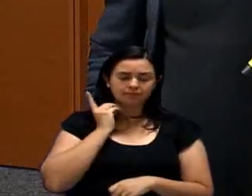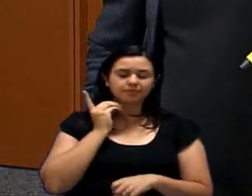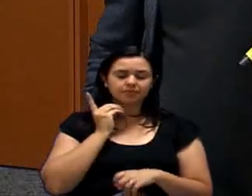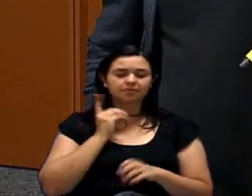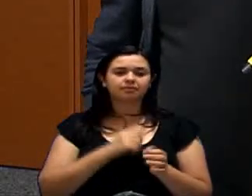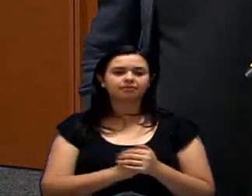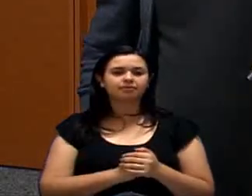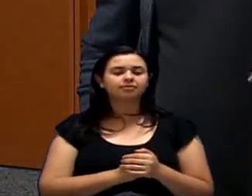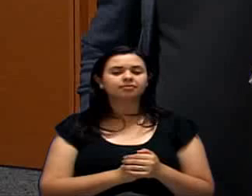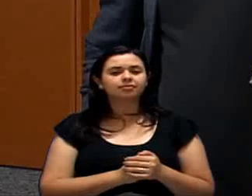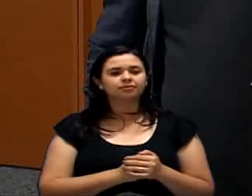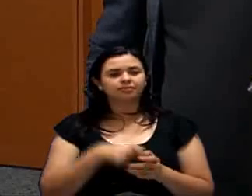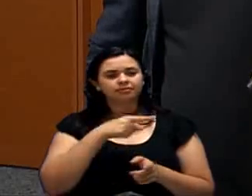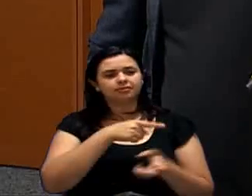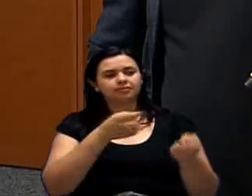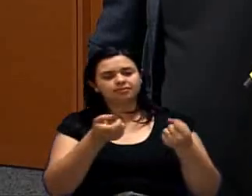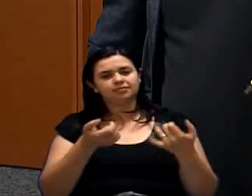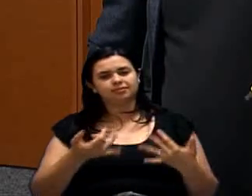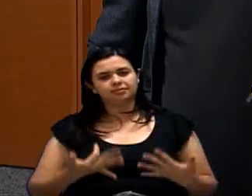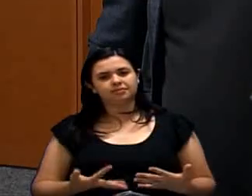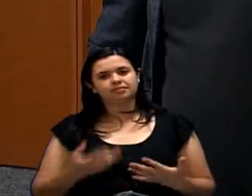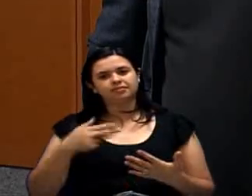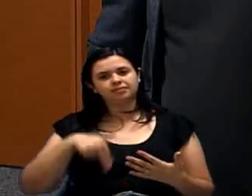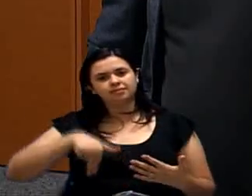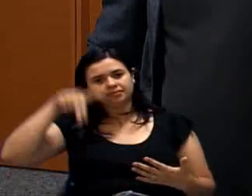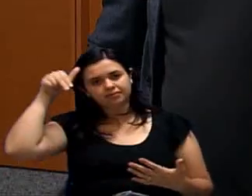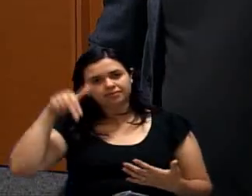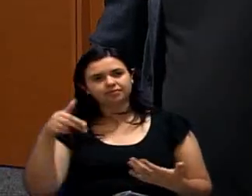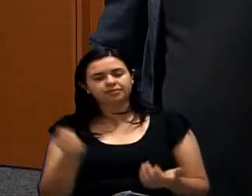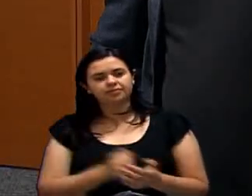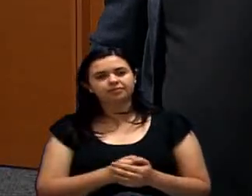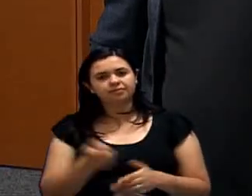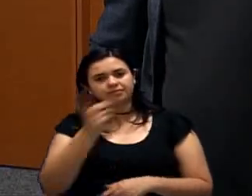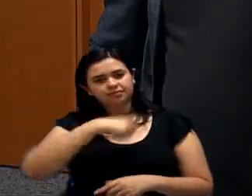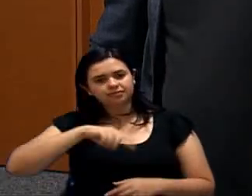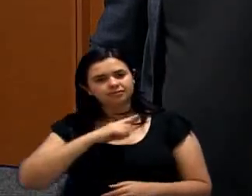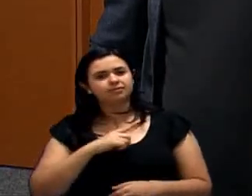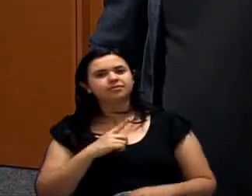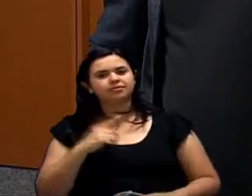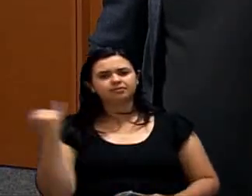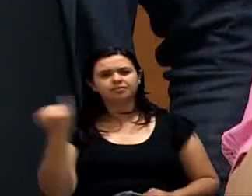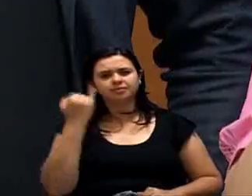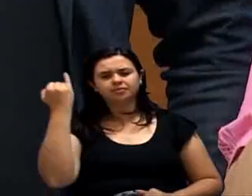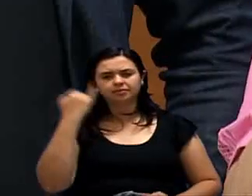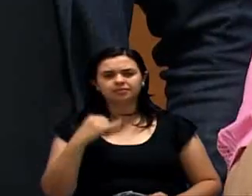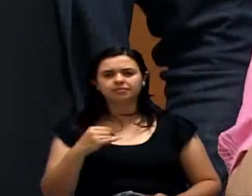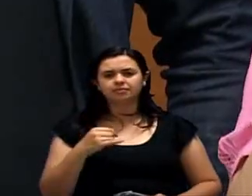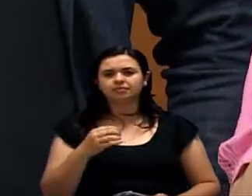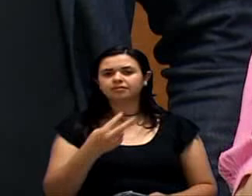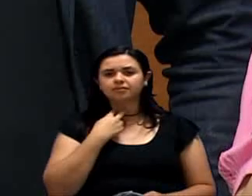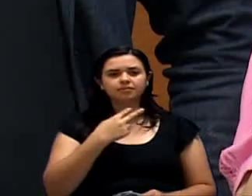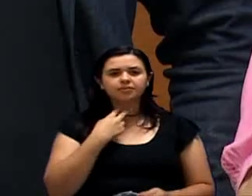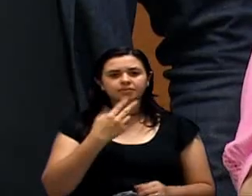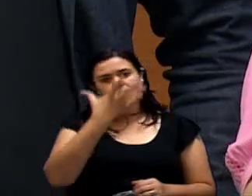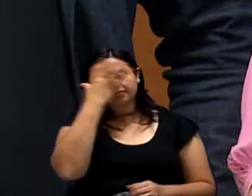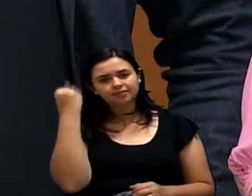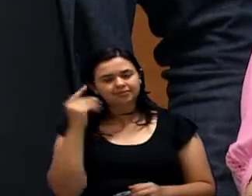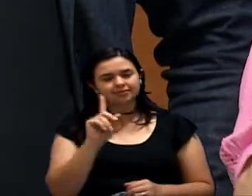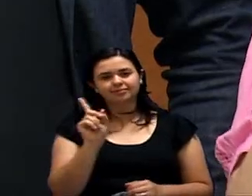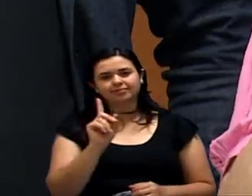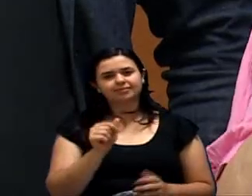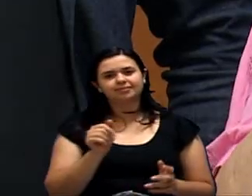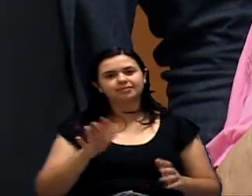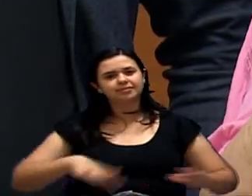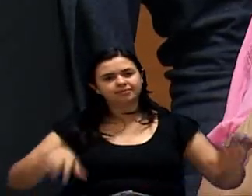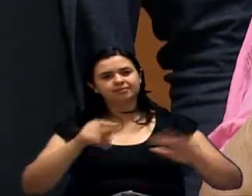os deputados, e eles falando sobre o Nordeste, sobre essa raiz que a gente não pode perder. De onde você nasceu, você tem que levar